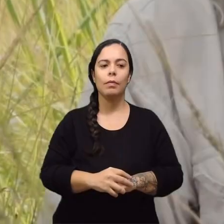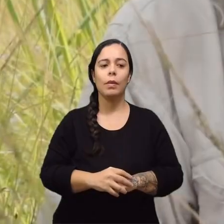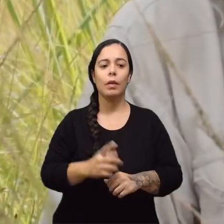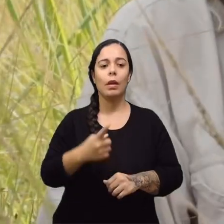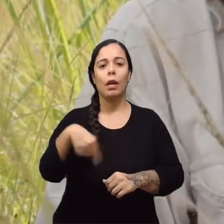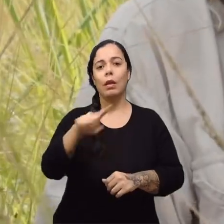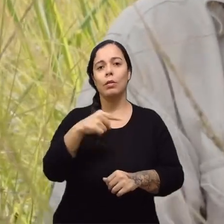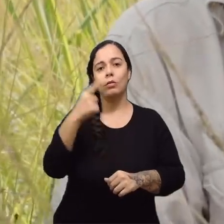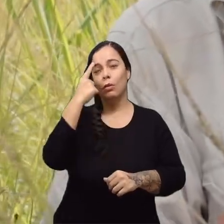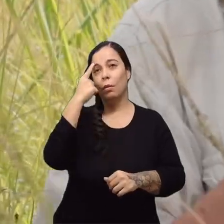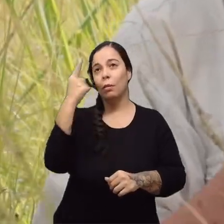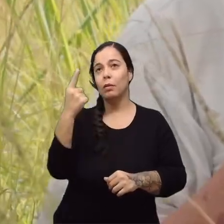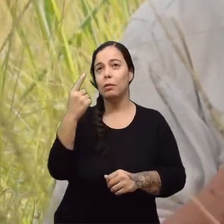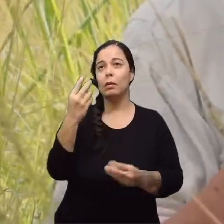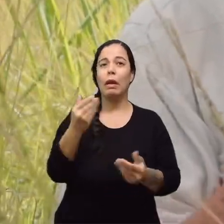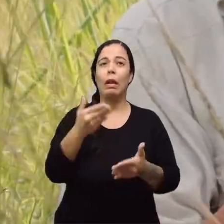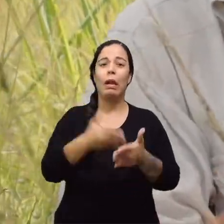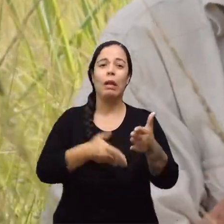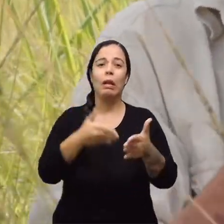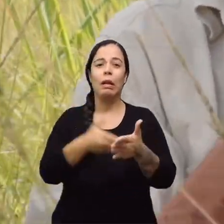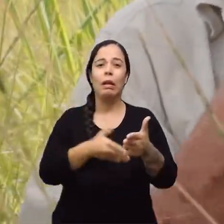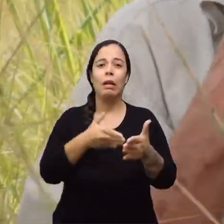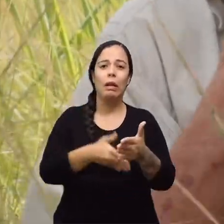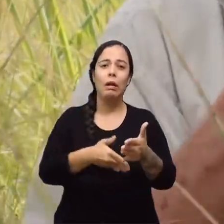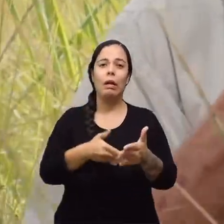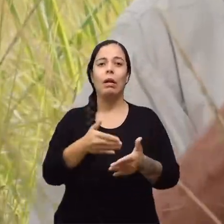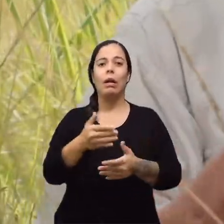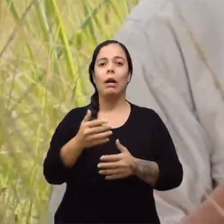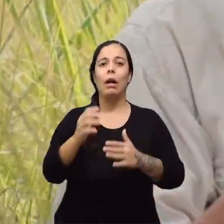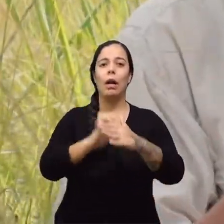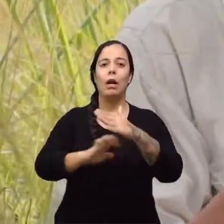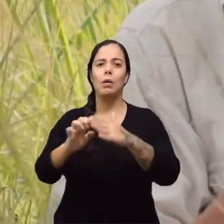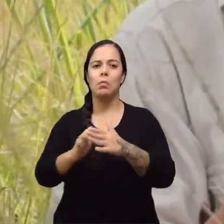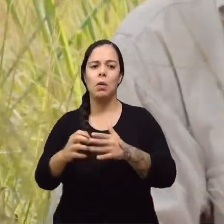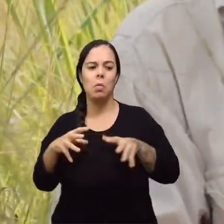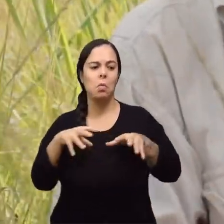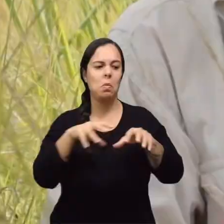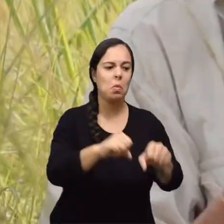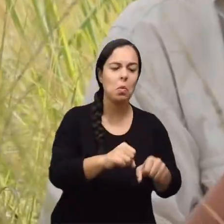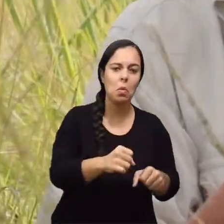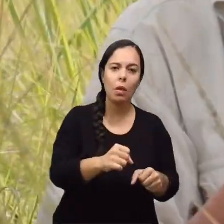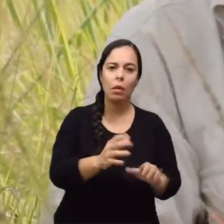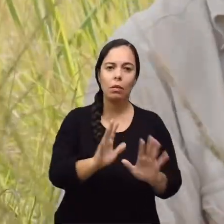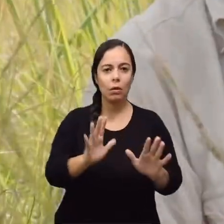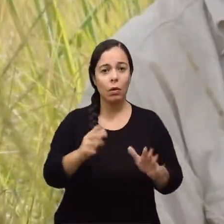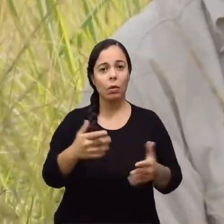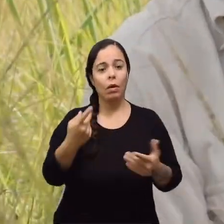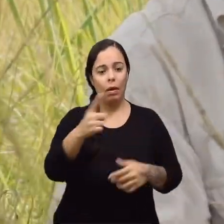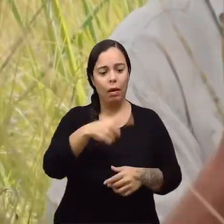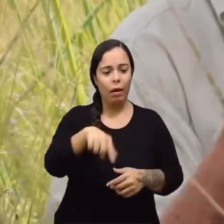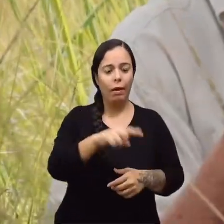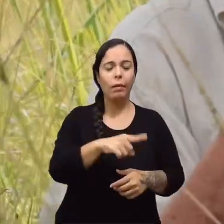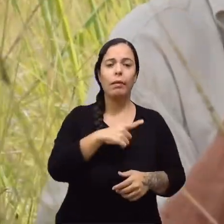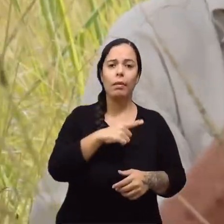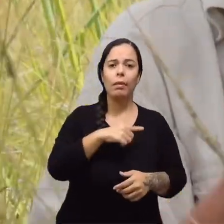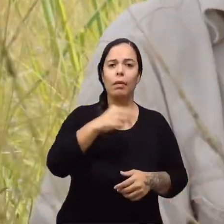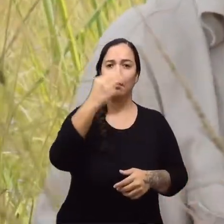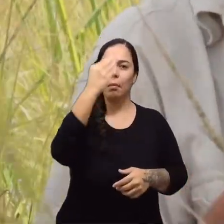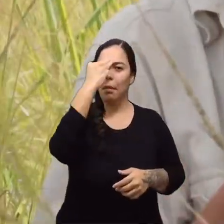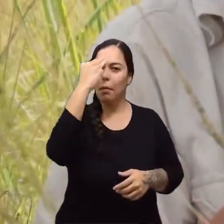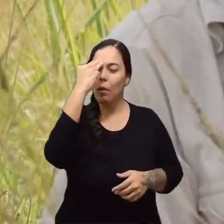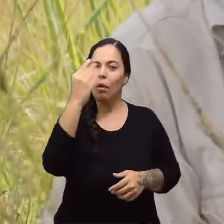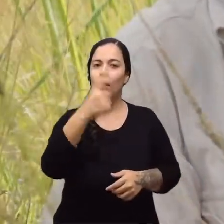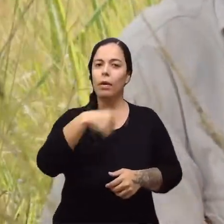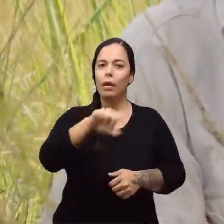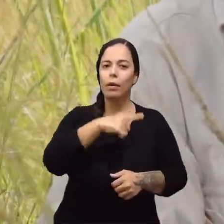De jeito nenhum pode-se pensar que é um entrave, que viva a especulação imobiliária. Ao contrário, né? Aqui estão nossas